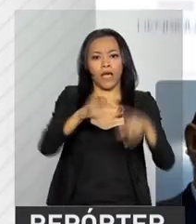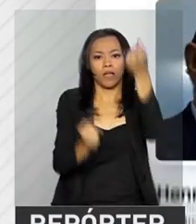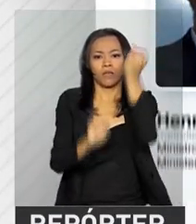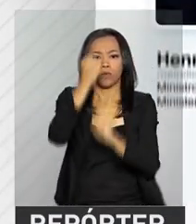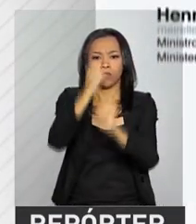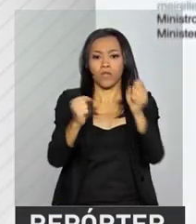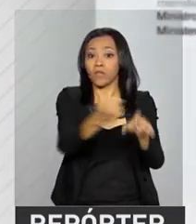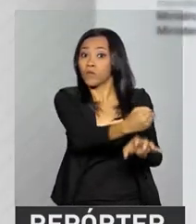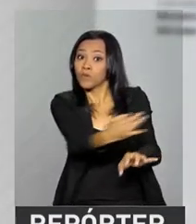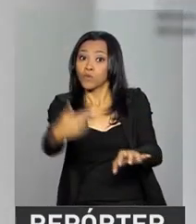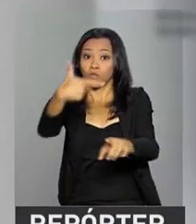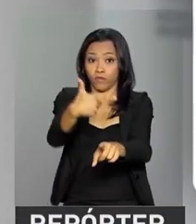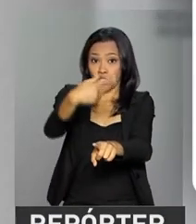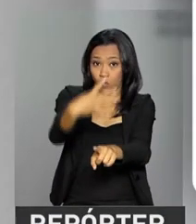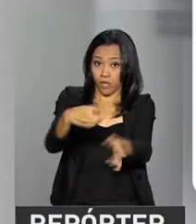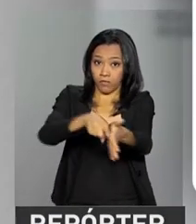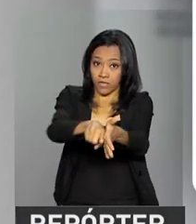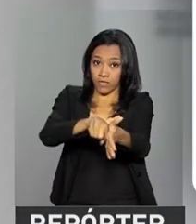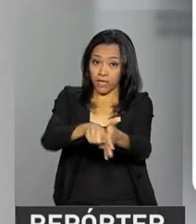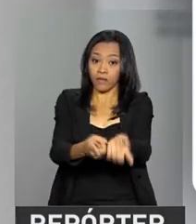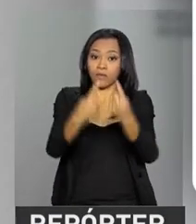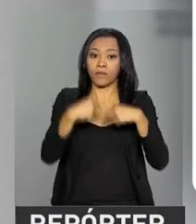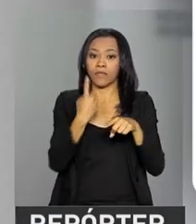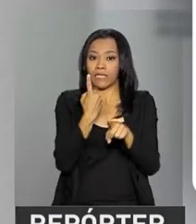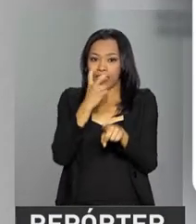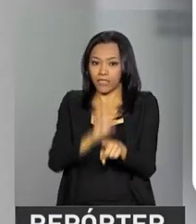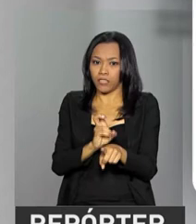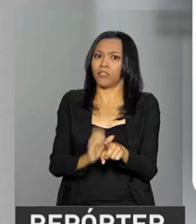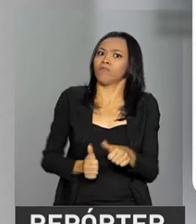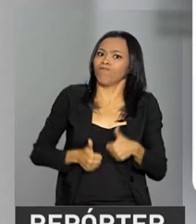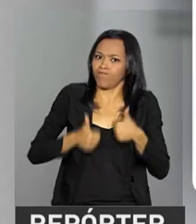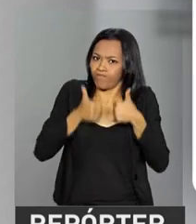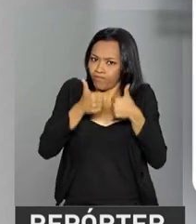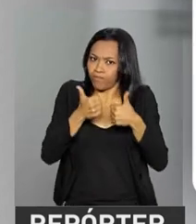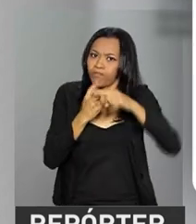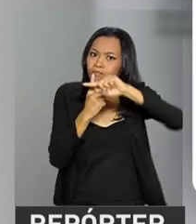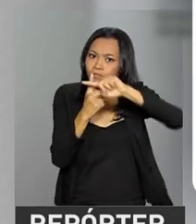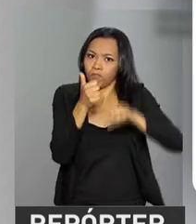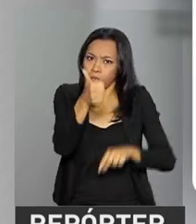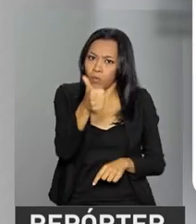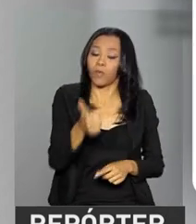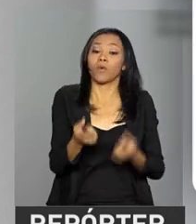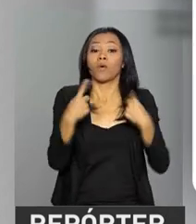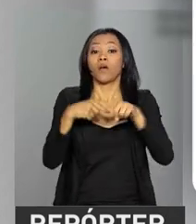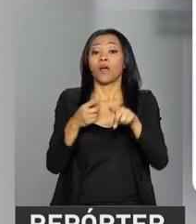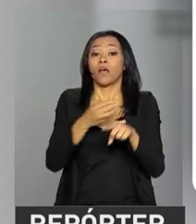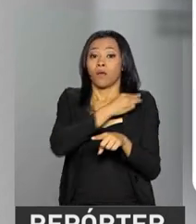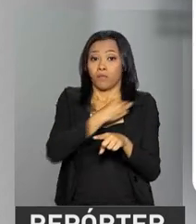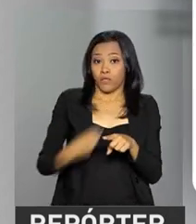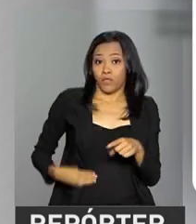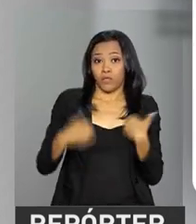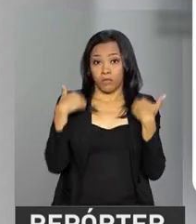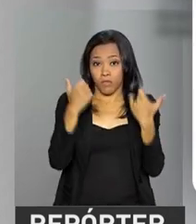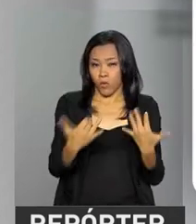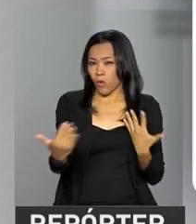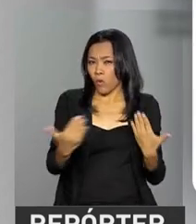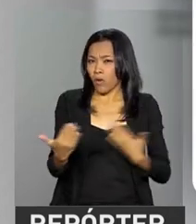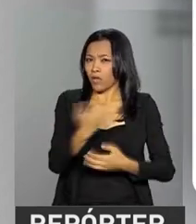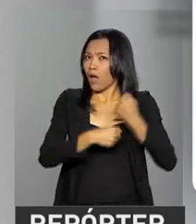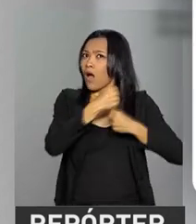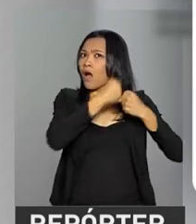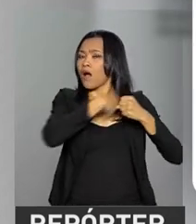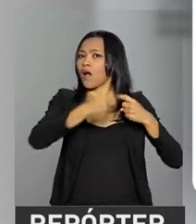pesquisados pelo ibge é 15 apresentaram alta meirelles destacou ainda que em comparação aos anos anteriores é possível